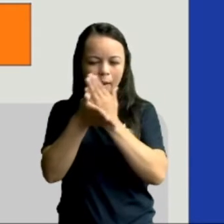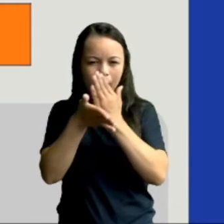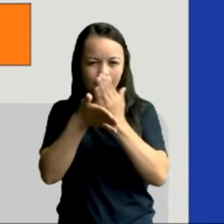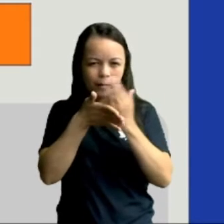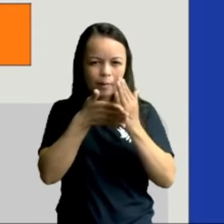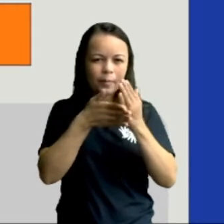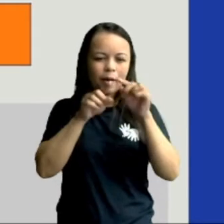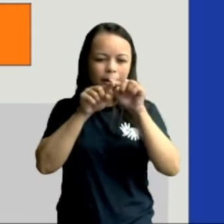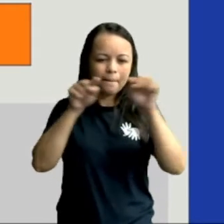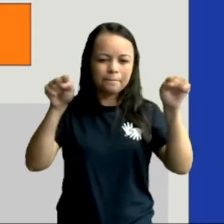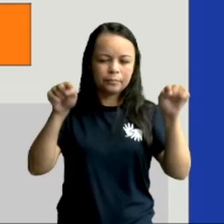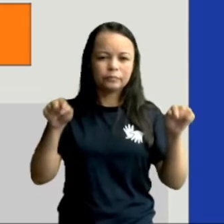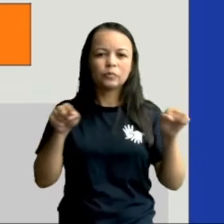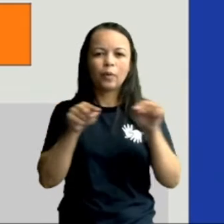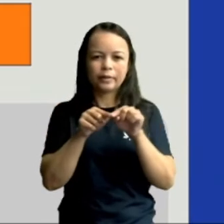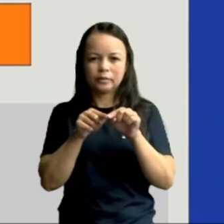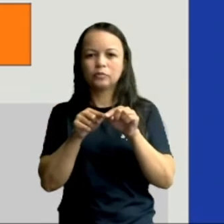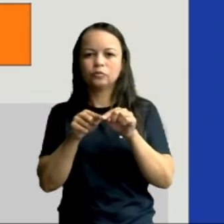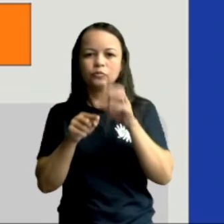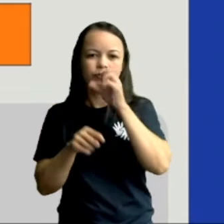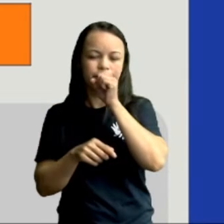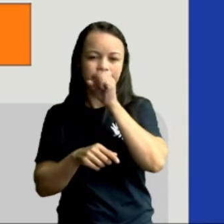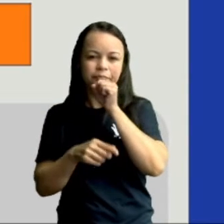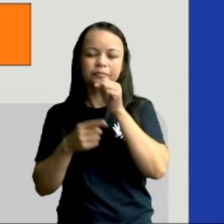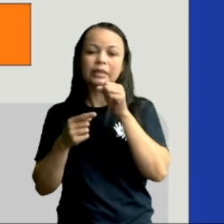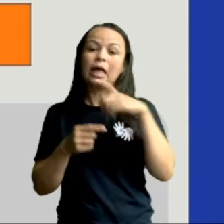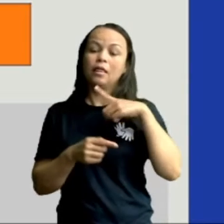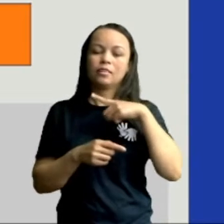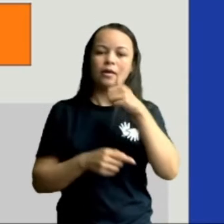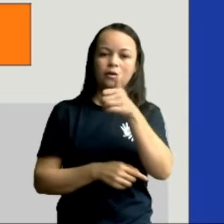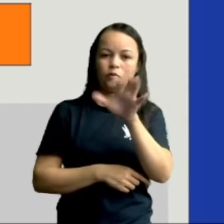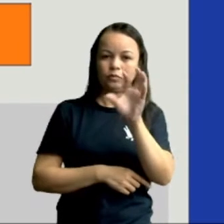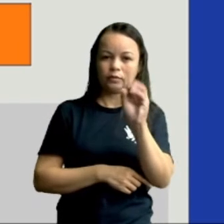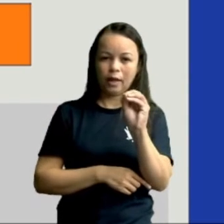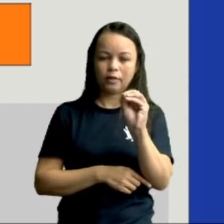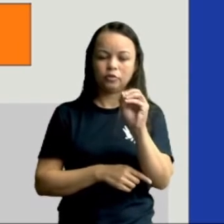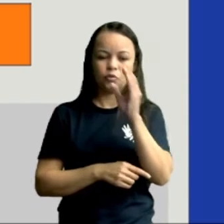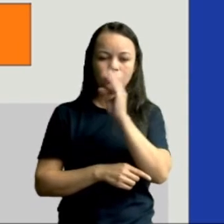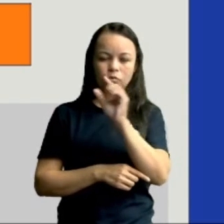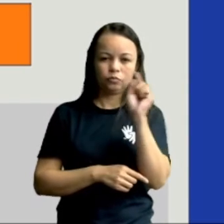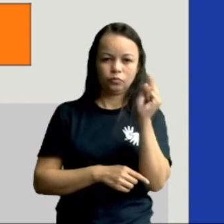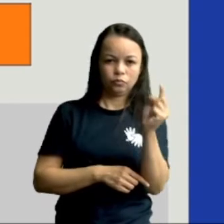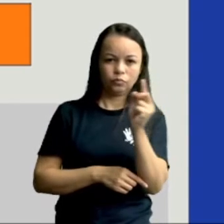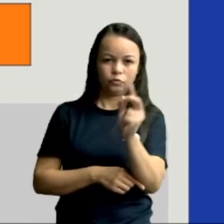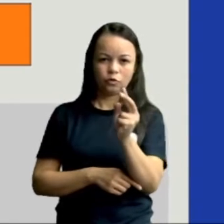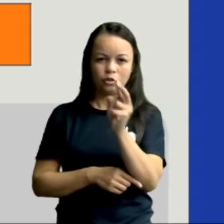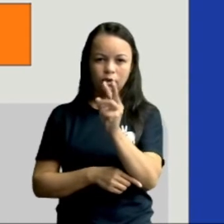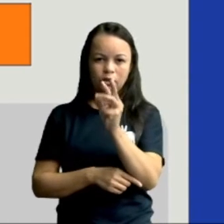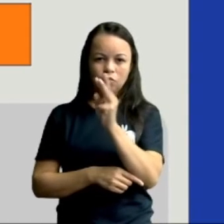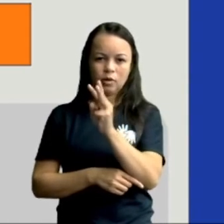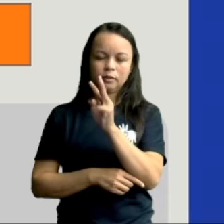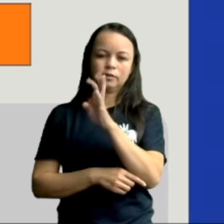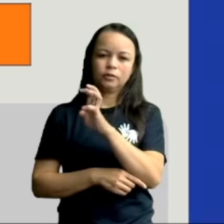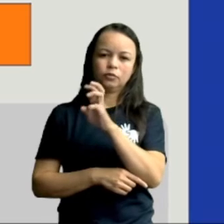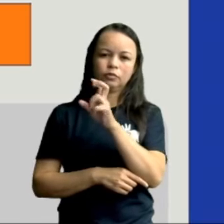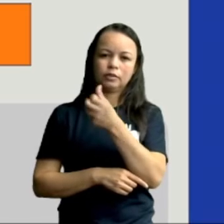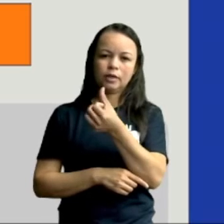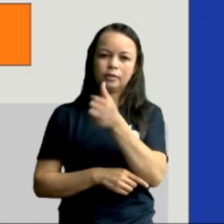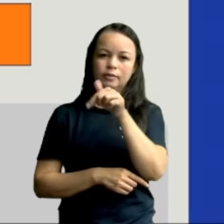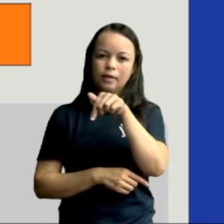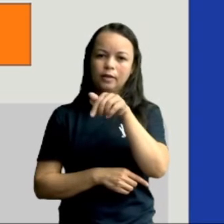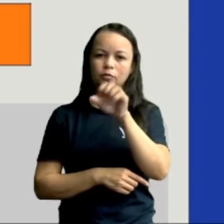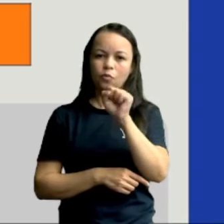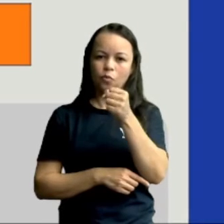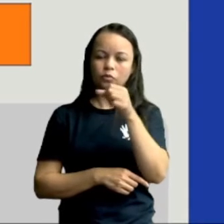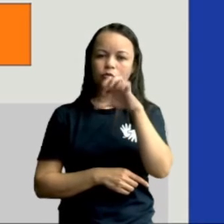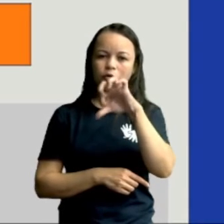vê aí no retângulo laranja, eu tenho 10 quadradinhos. 1, 2, 3, 4, 5, 6,